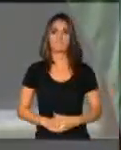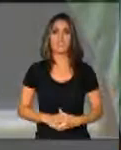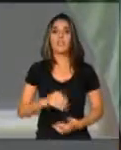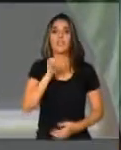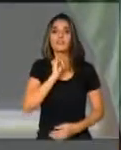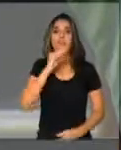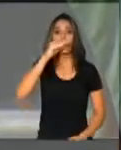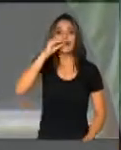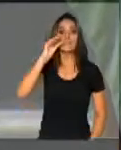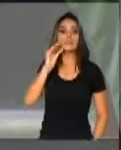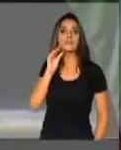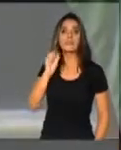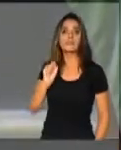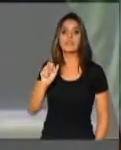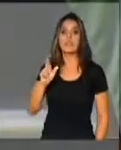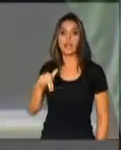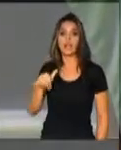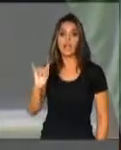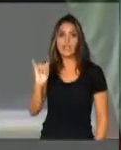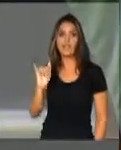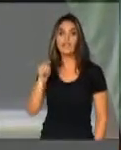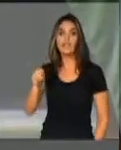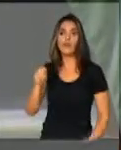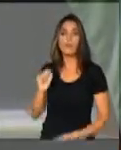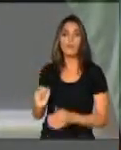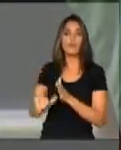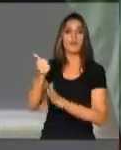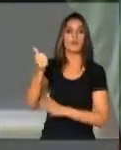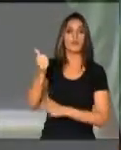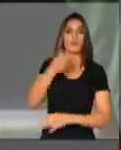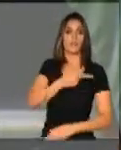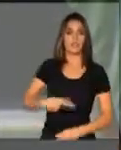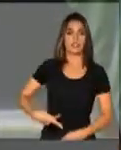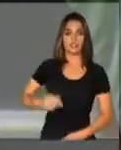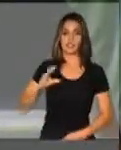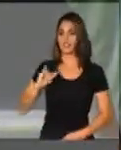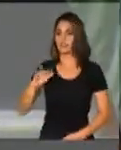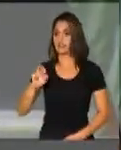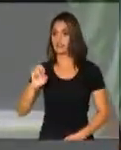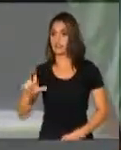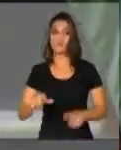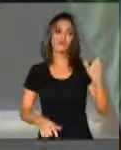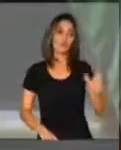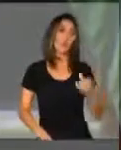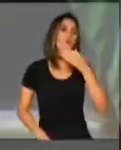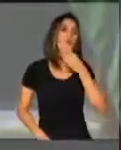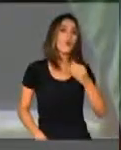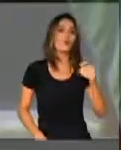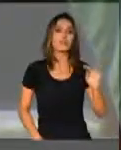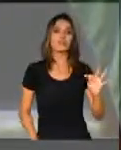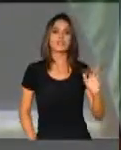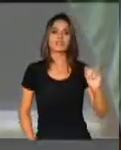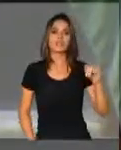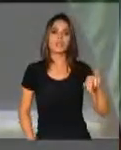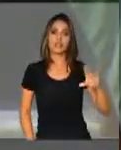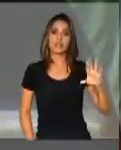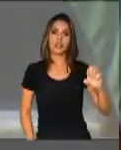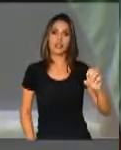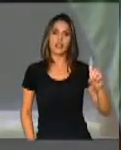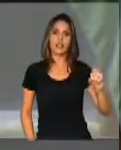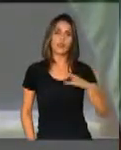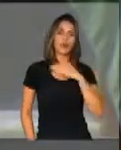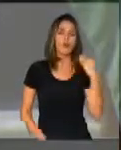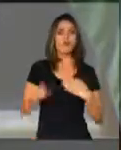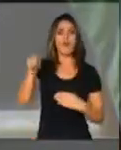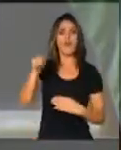por exemplo, que foi o primeiro presidente civil, com a morte do Tancredo, era um ideólogo entusiasta do regime